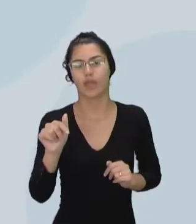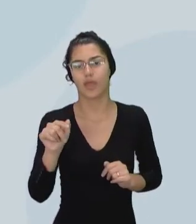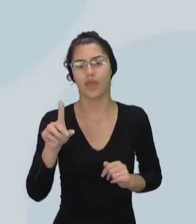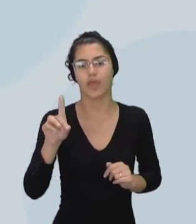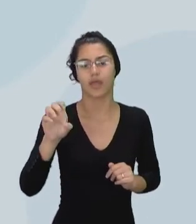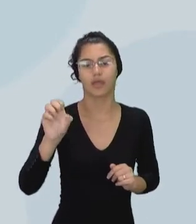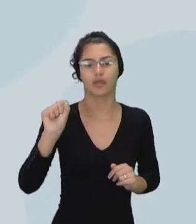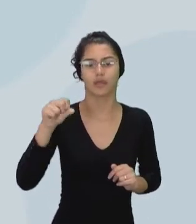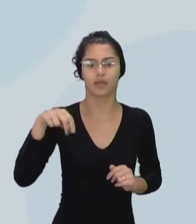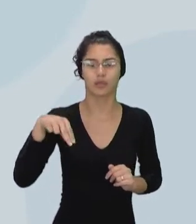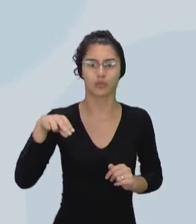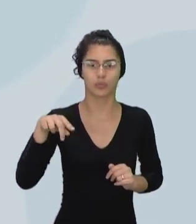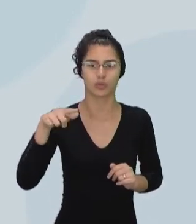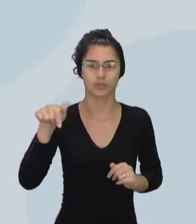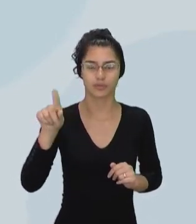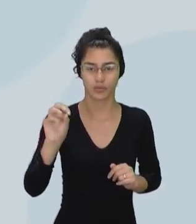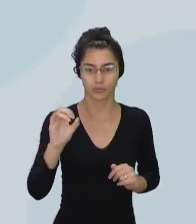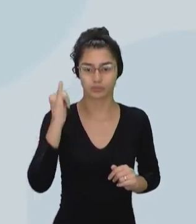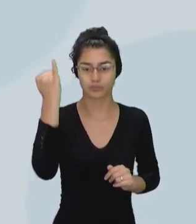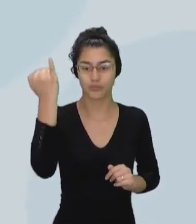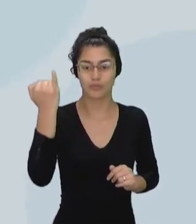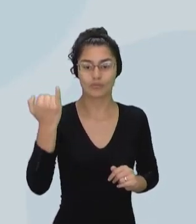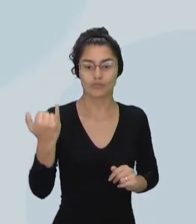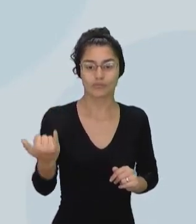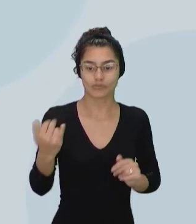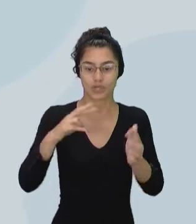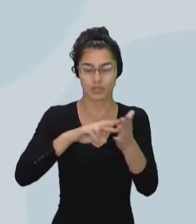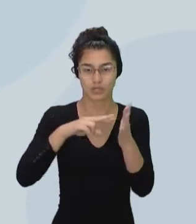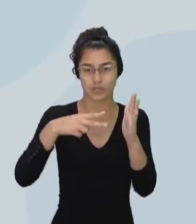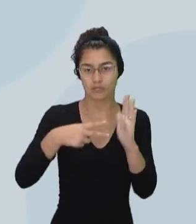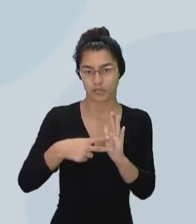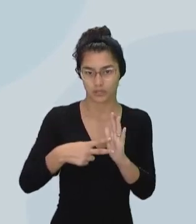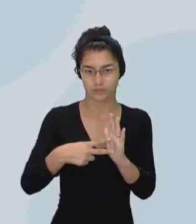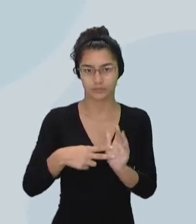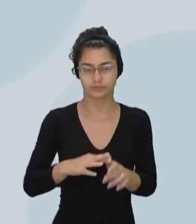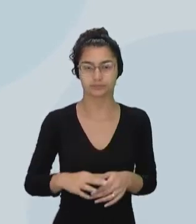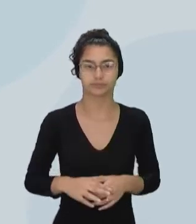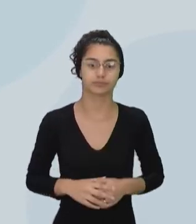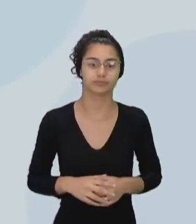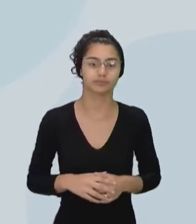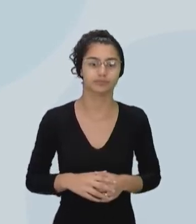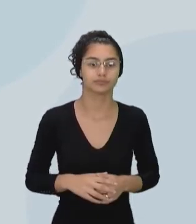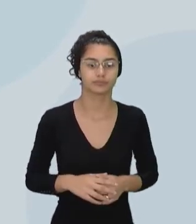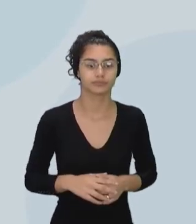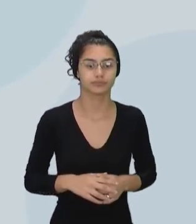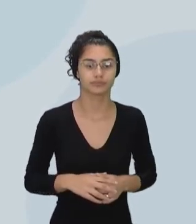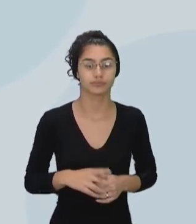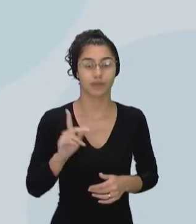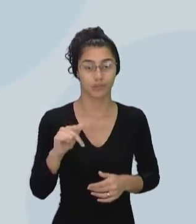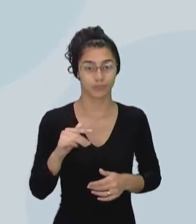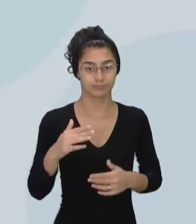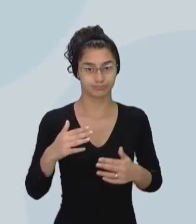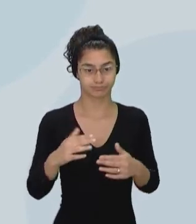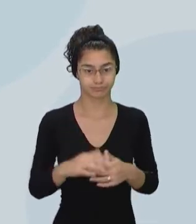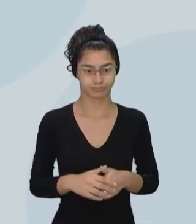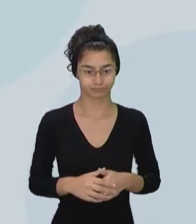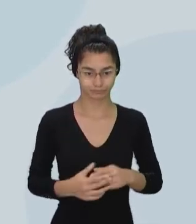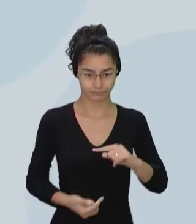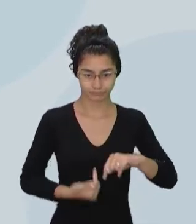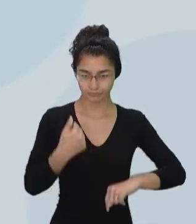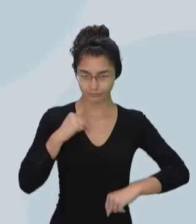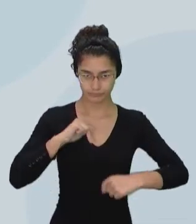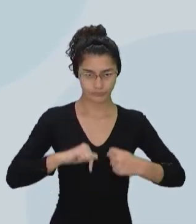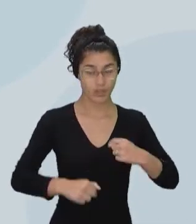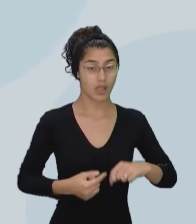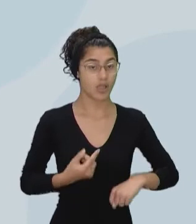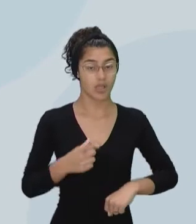a desnutrição, né? A questão aí da definição. Desnutrição, então, é o organismo que